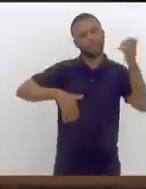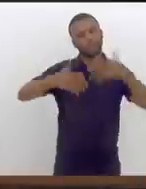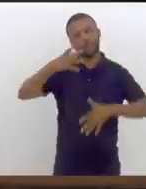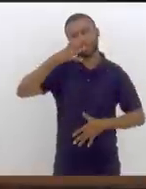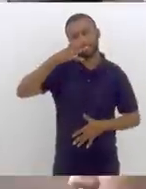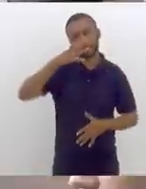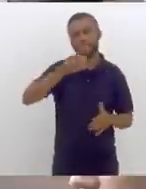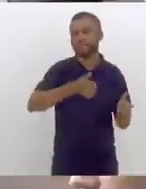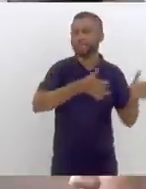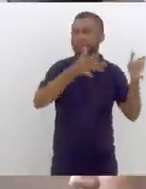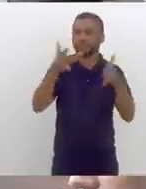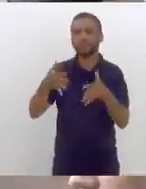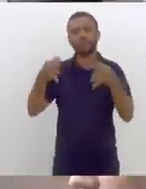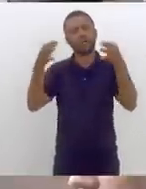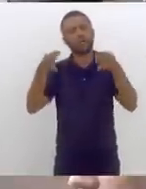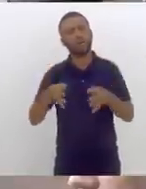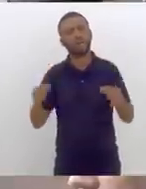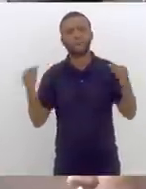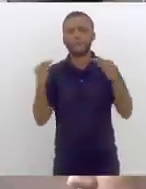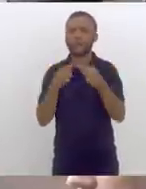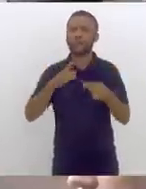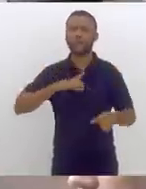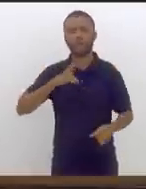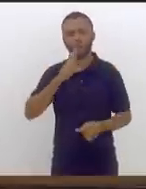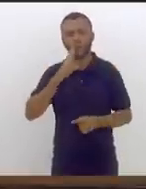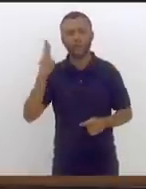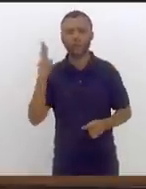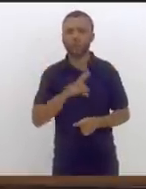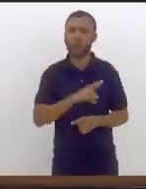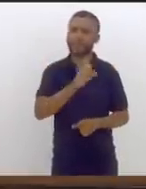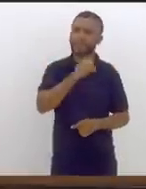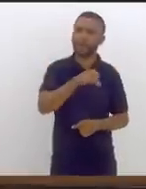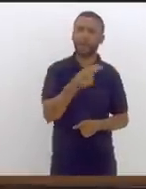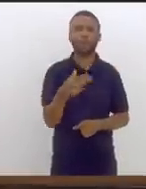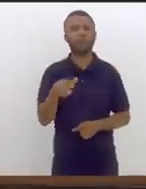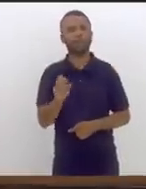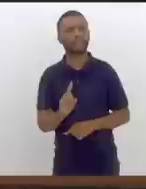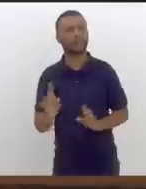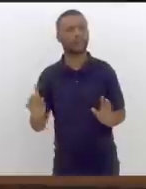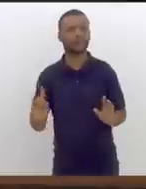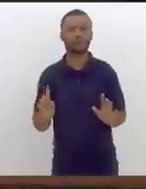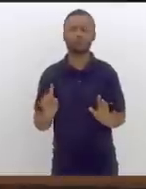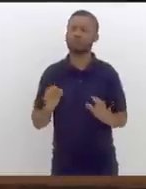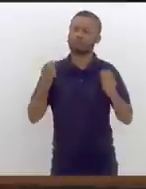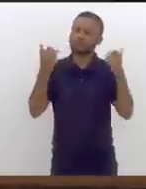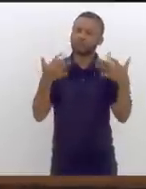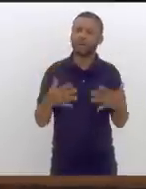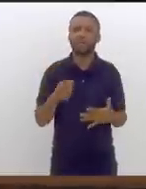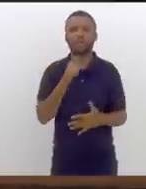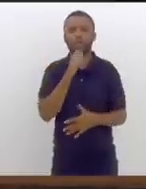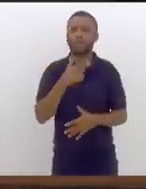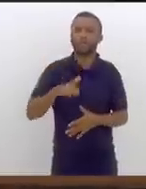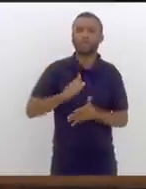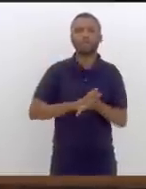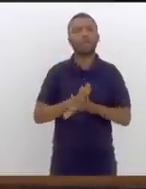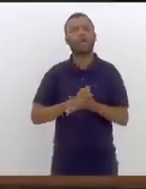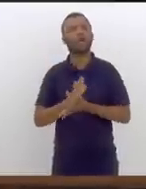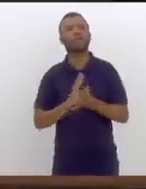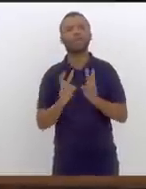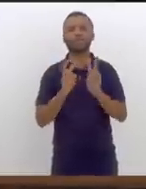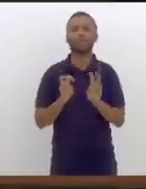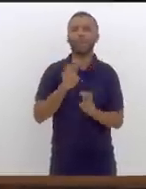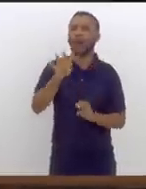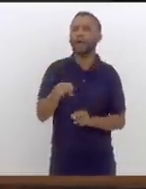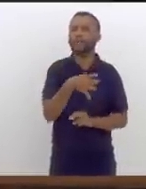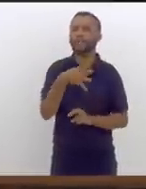possam realmente é ter uma resposta do sim ou não aquilo que eu falei não temos assim nem não com relação a escala